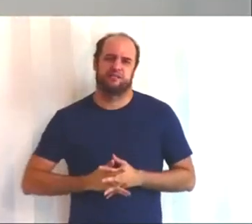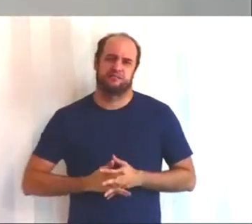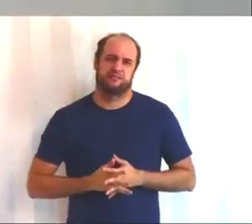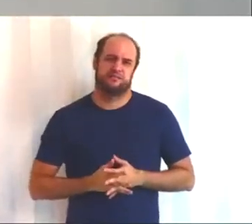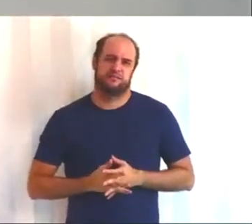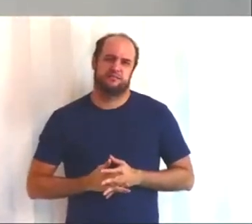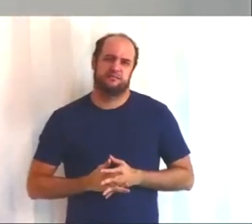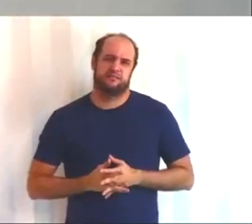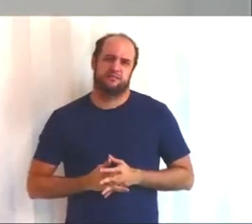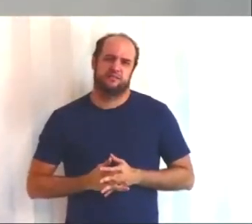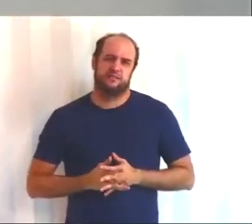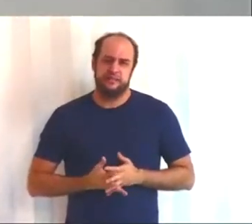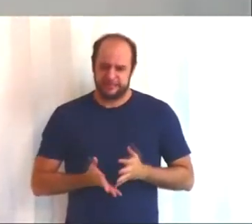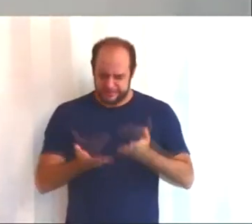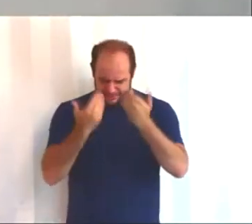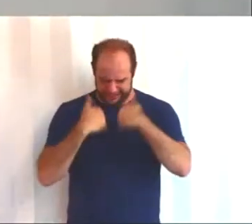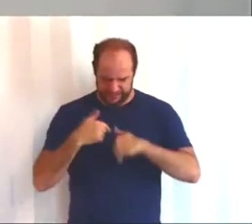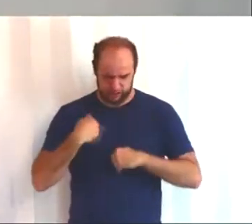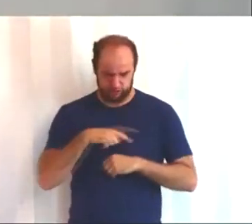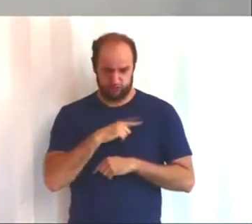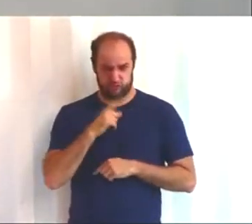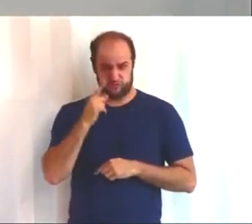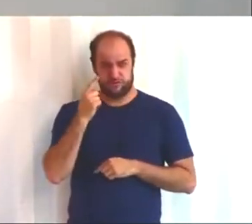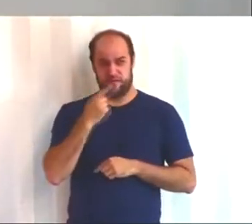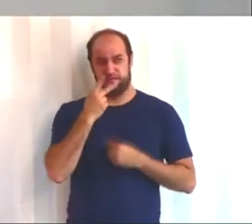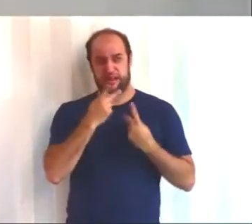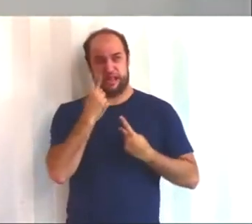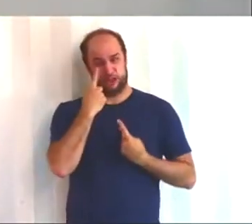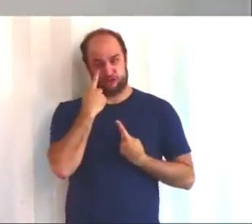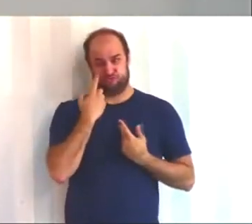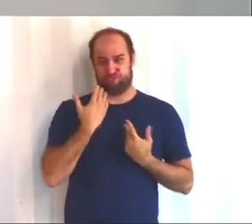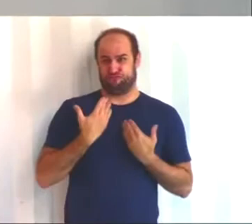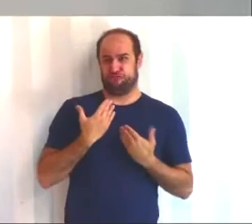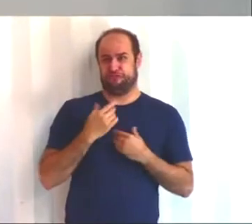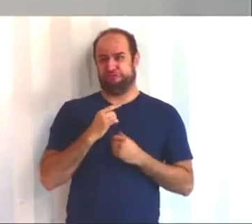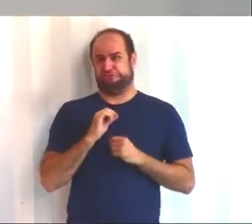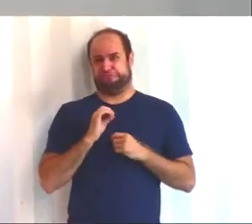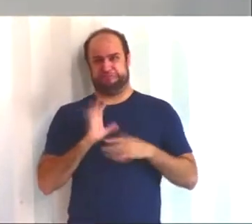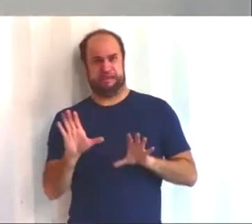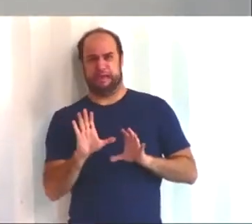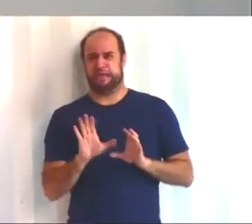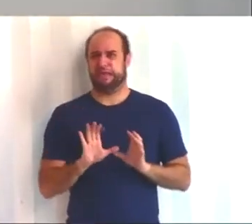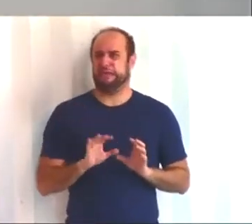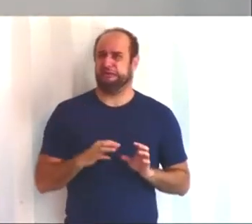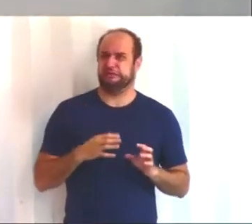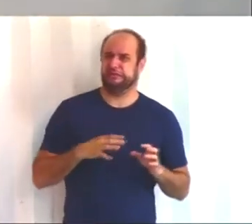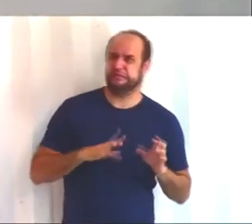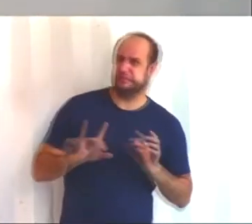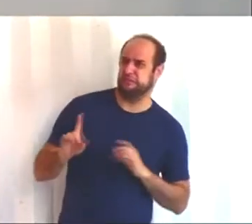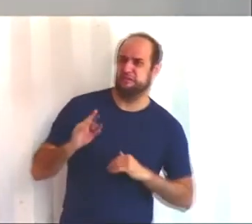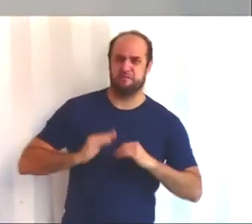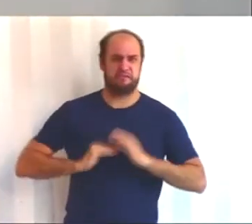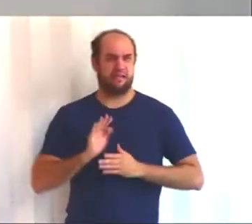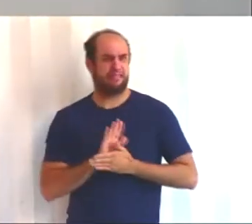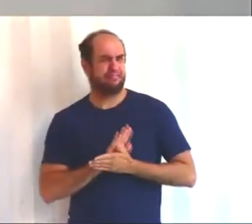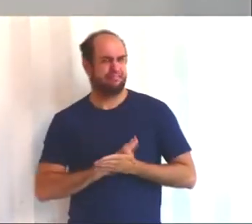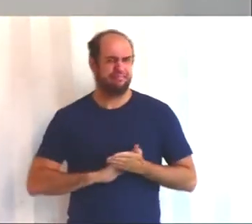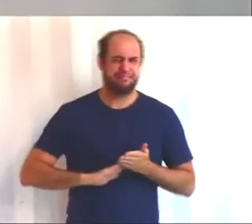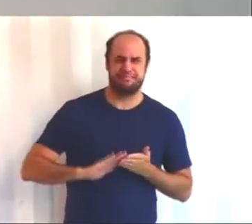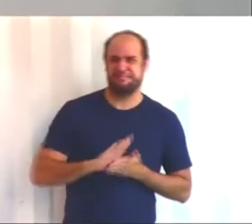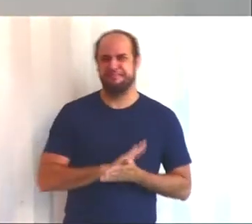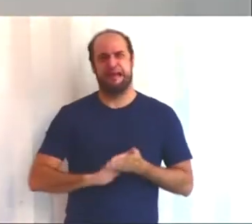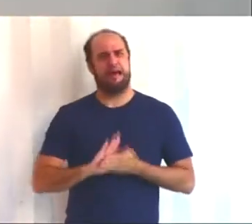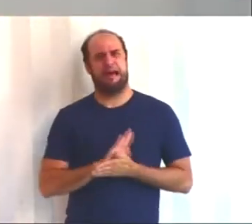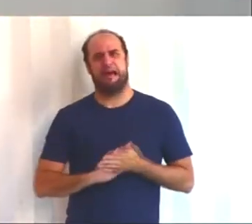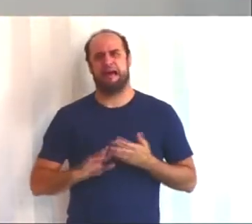senso dentro de nós diz, mas pode ser que não seja assim, pode ser que Deus não é esse Deus, pode ser que Deus não cumprirá juízos contra mim,